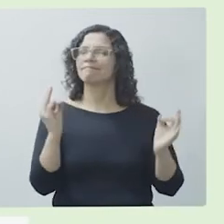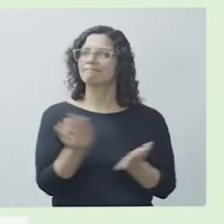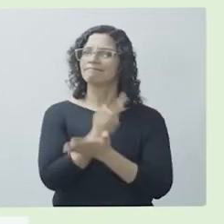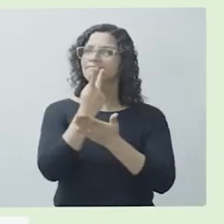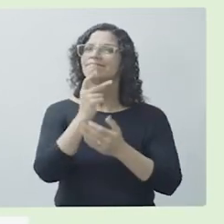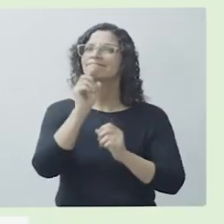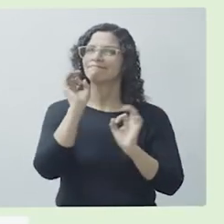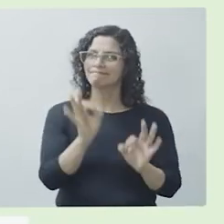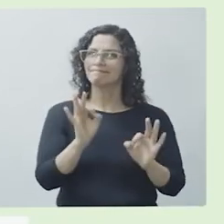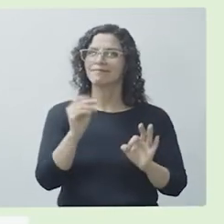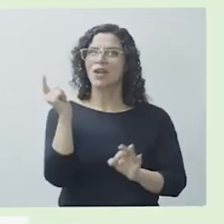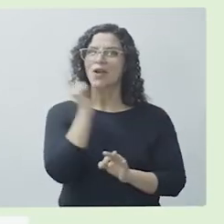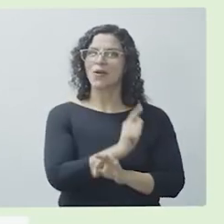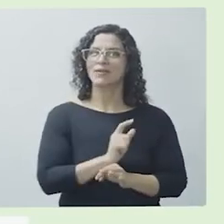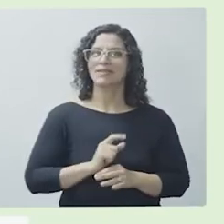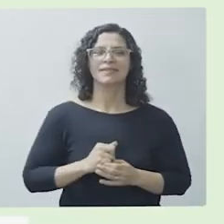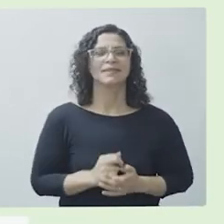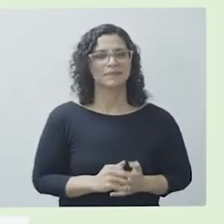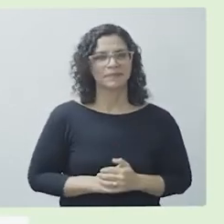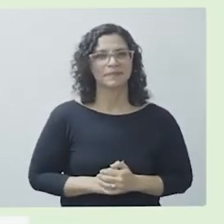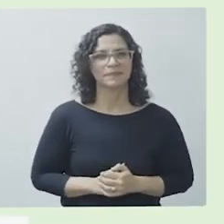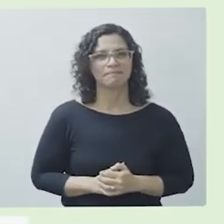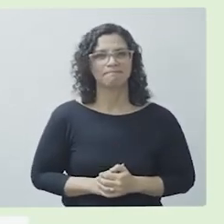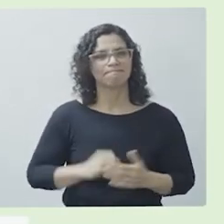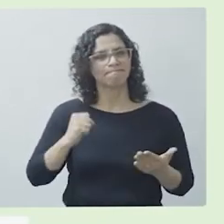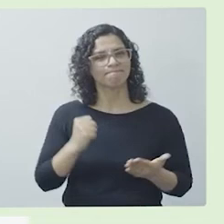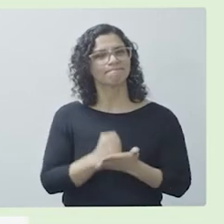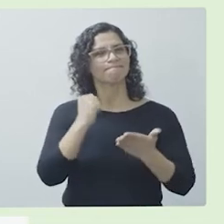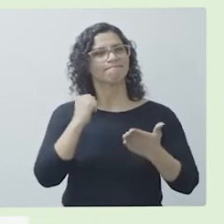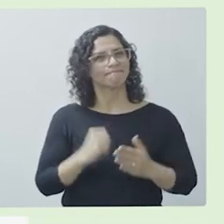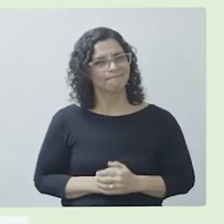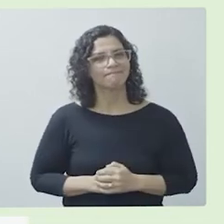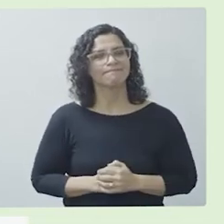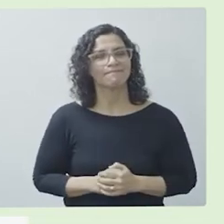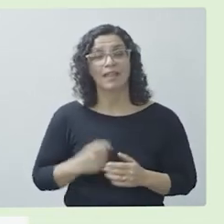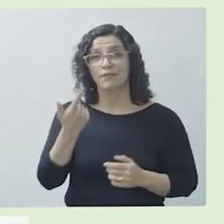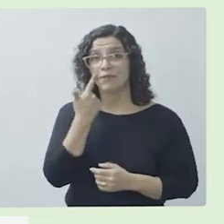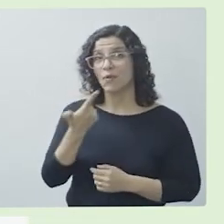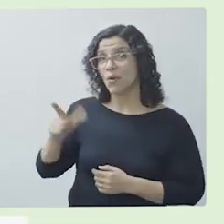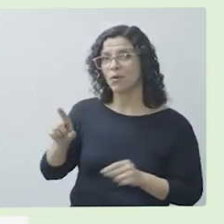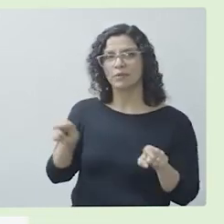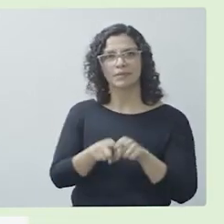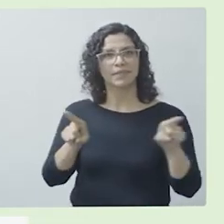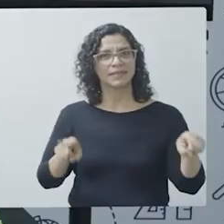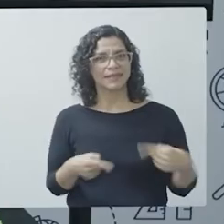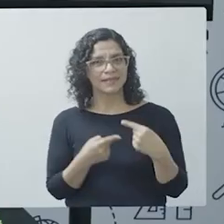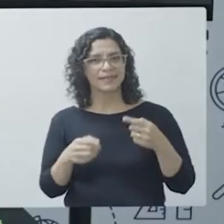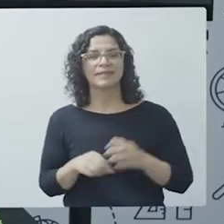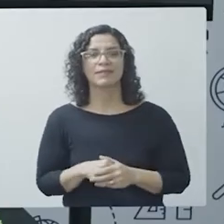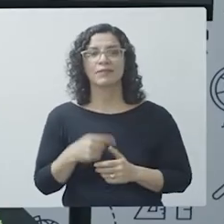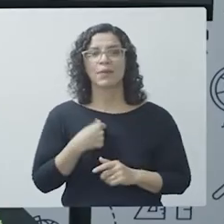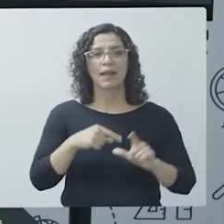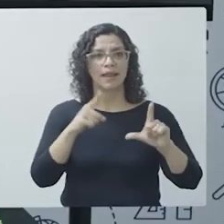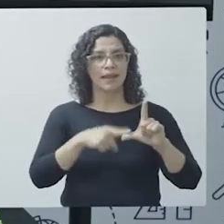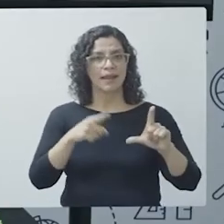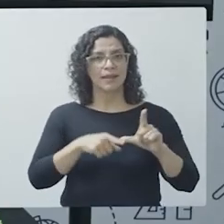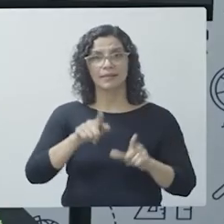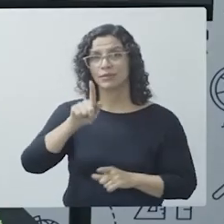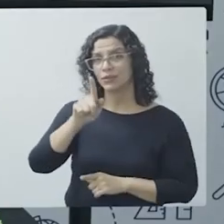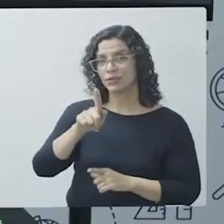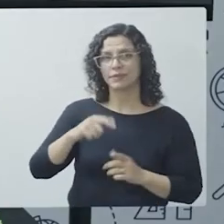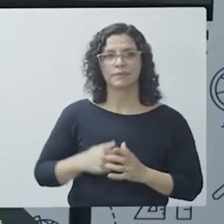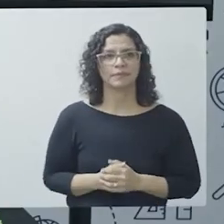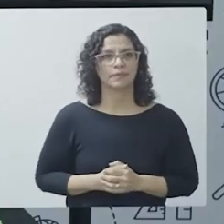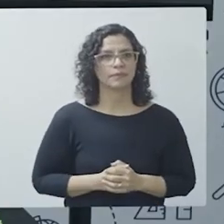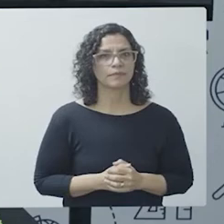Muito bem. As amigas. Joia! Vamos para o próximo desafio da